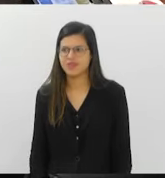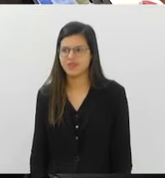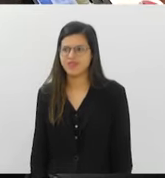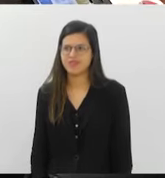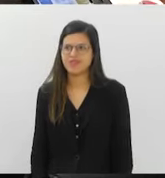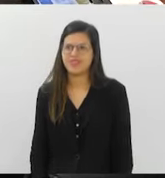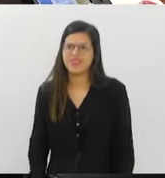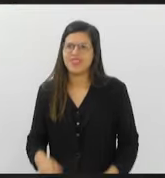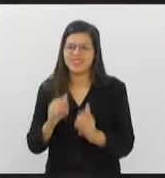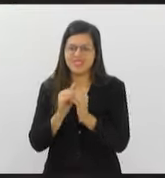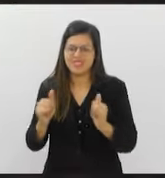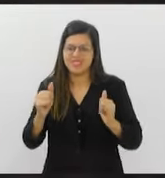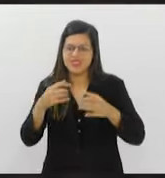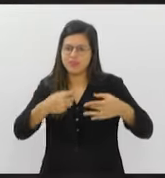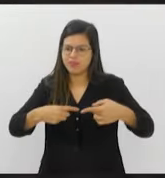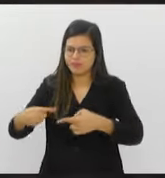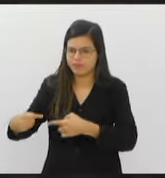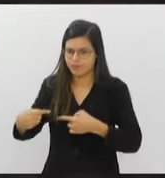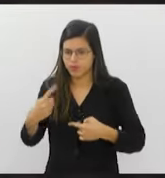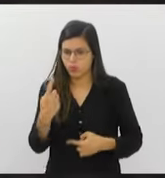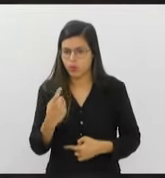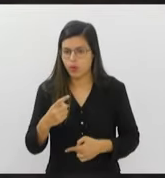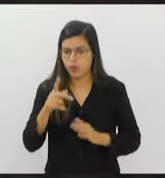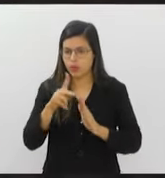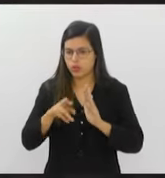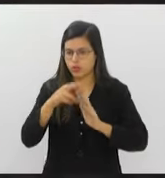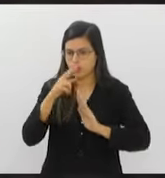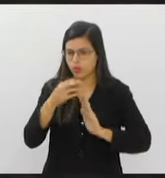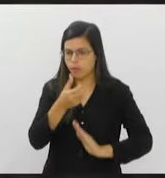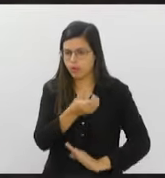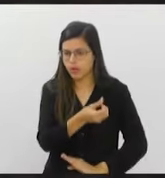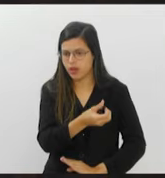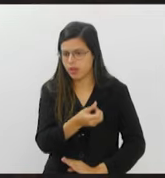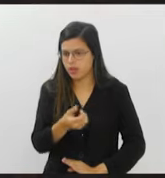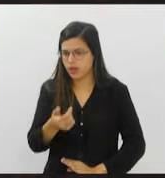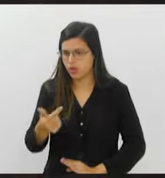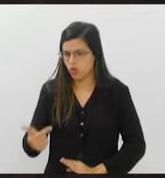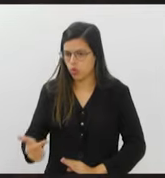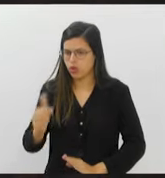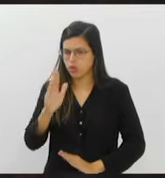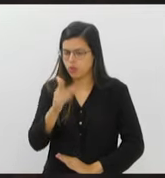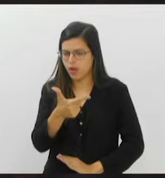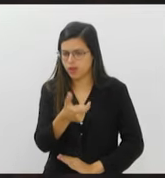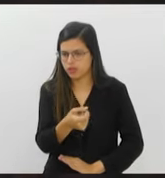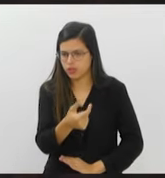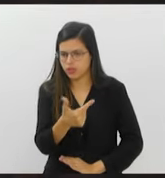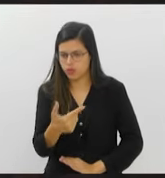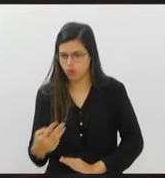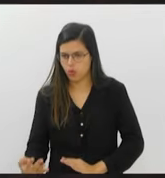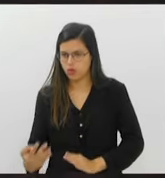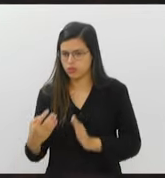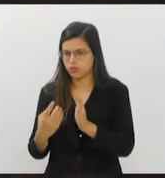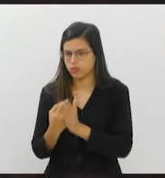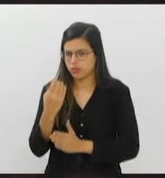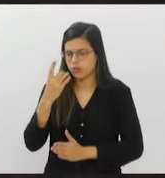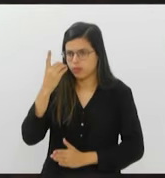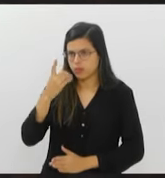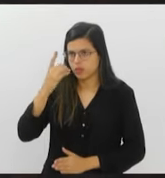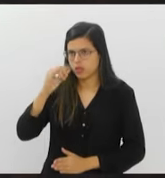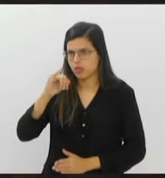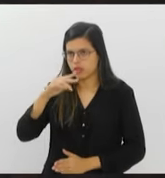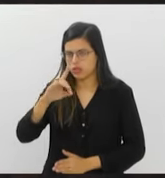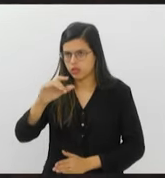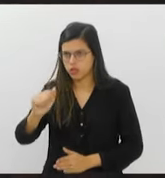Anuncio, em discussão única, projeto de resolução número 662 de 2024, de autoria da deputada Índia Armelau, que